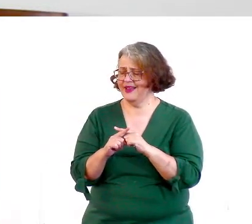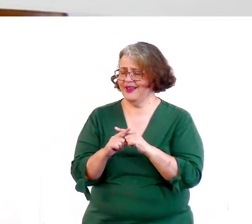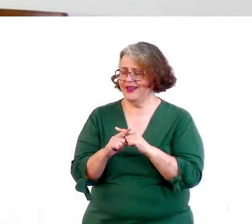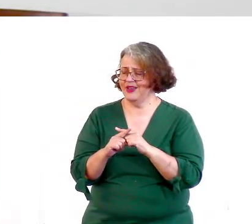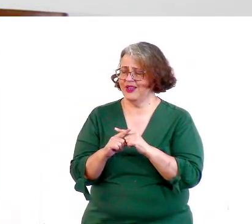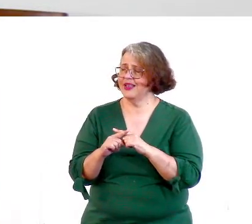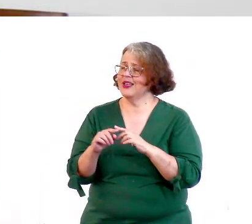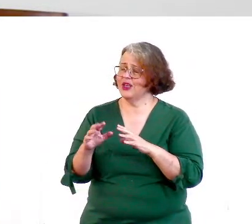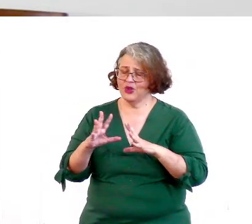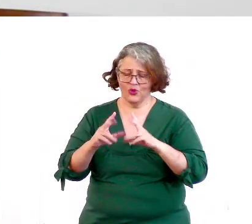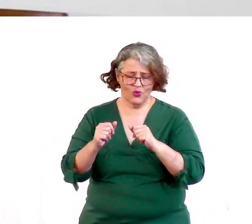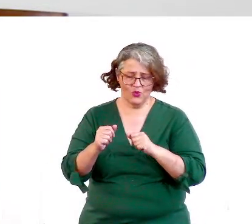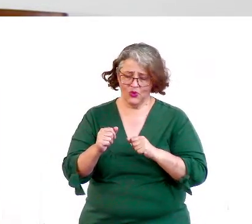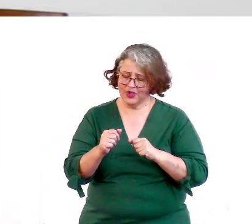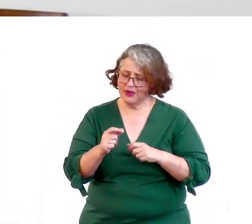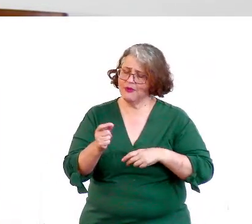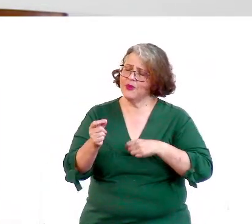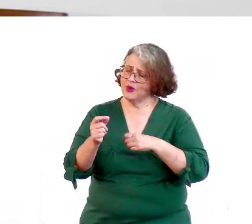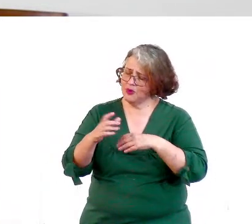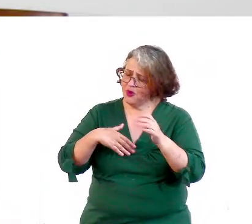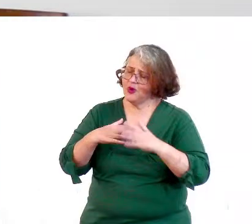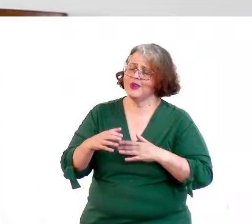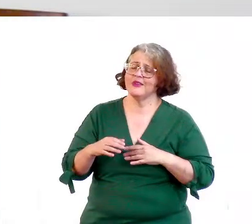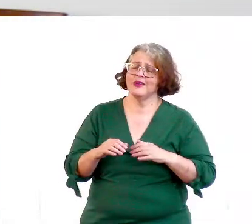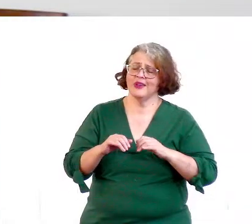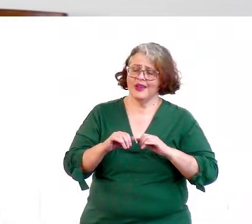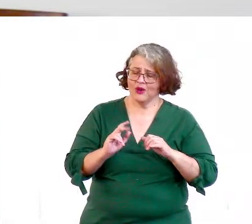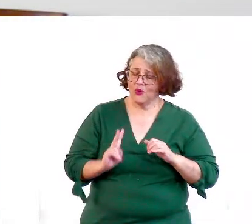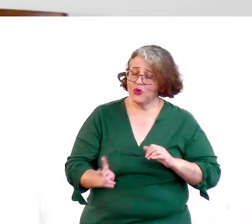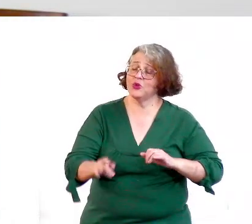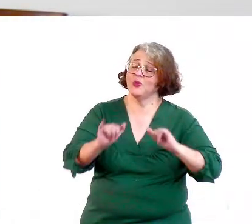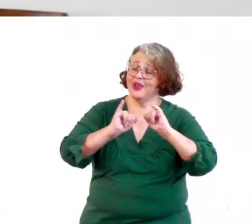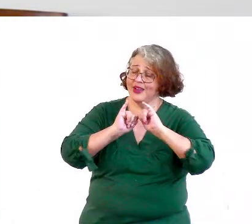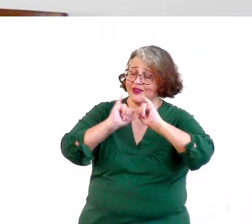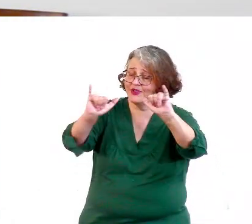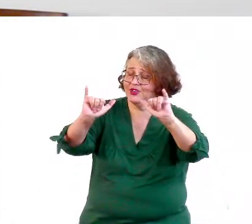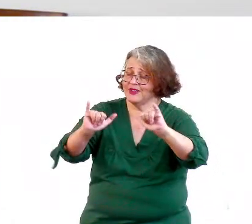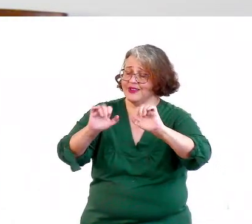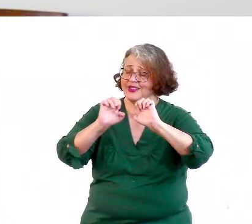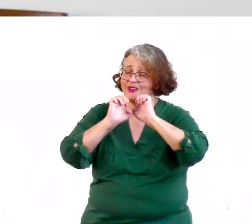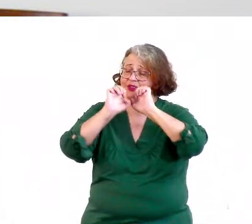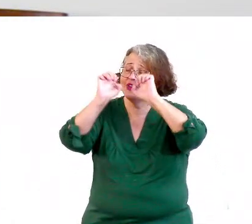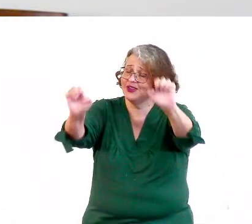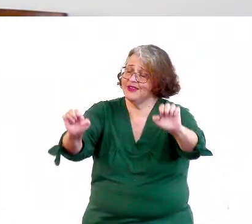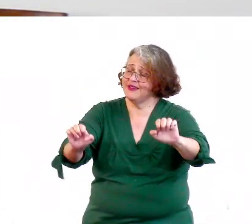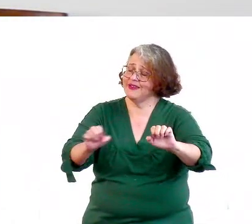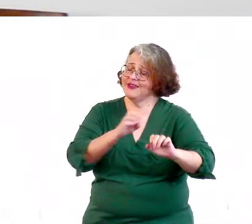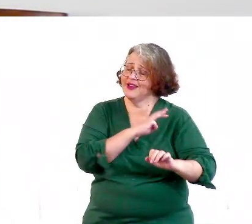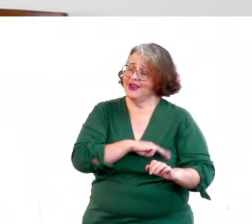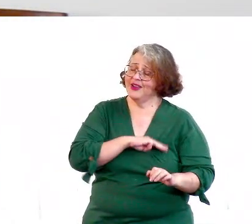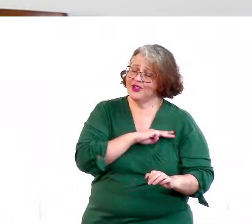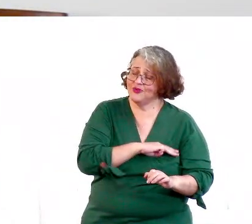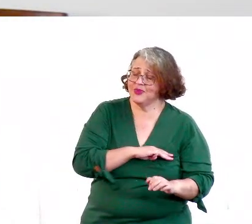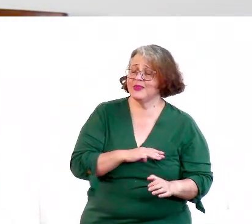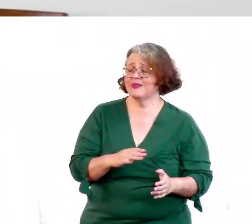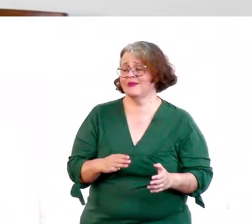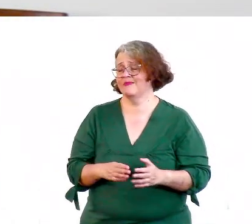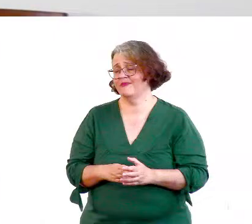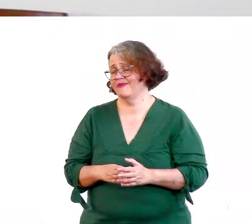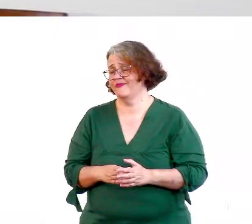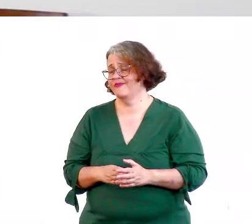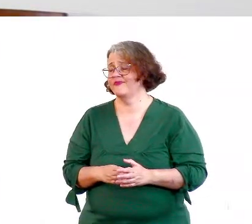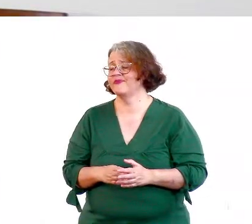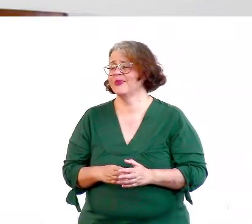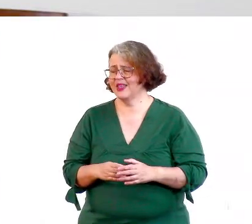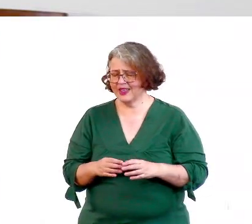ações necessárias de evangelização, de missão, de discipulado, apliquem esses recursos de maneira